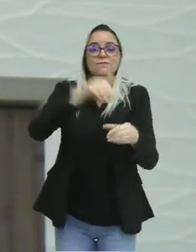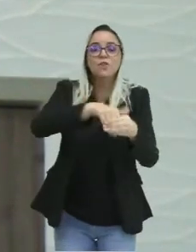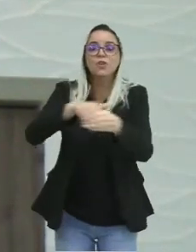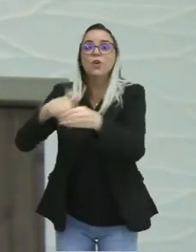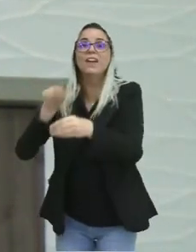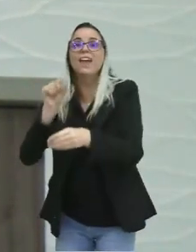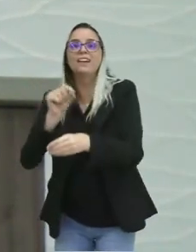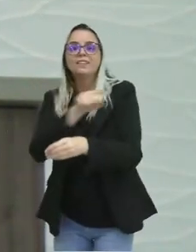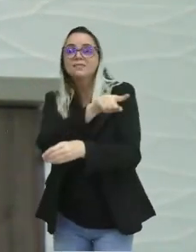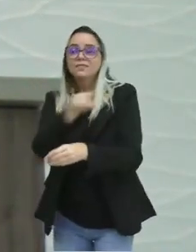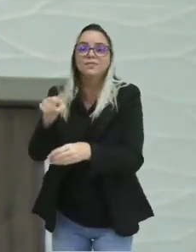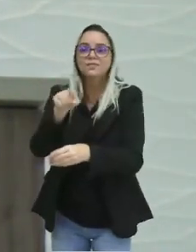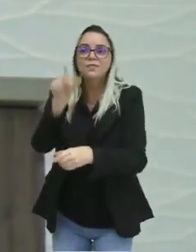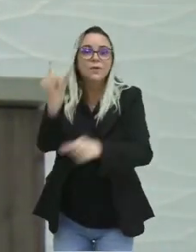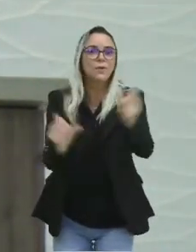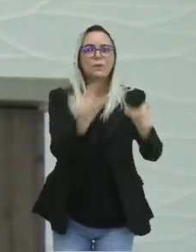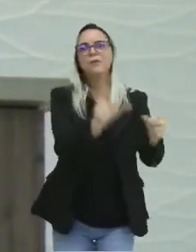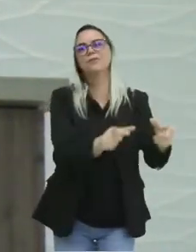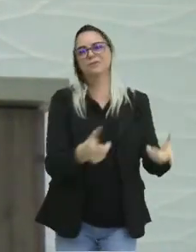parabenizar Paulo,